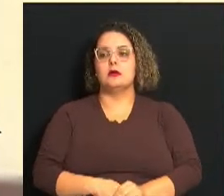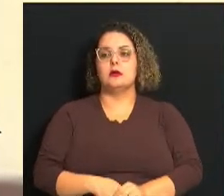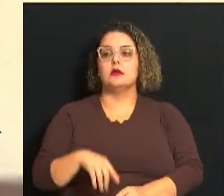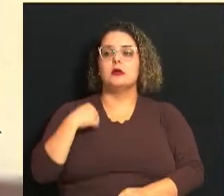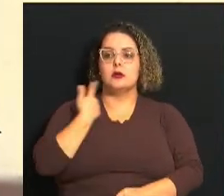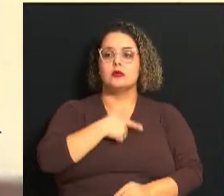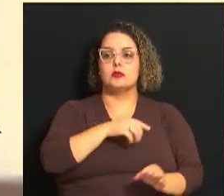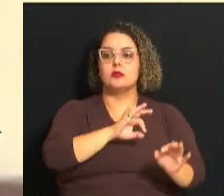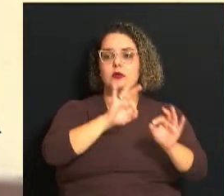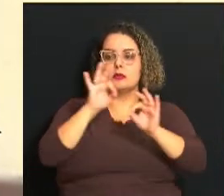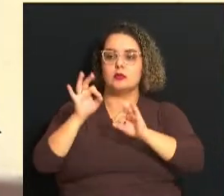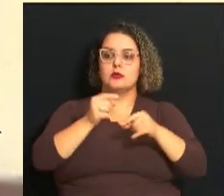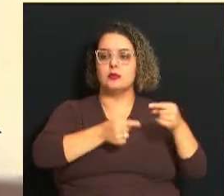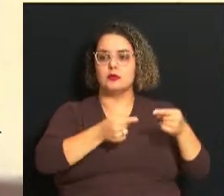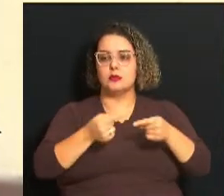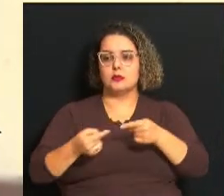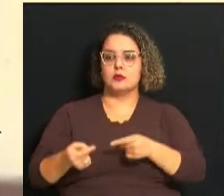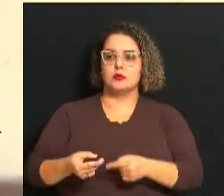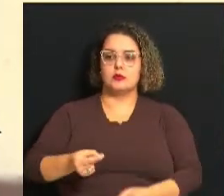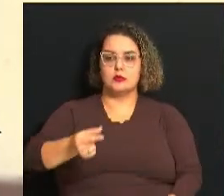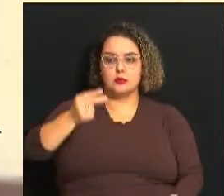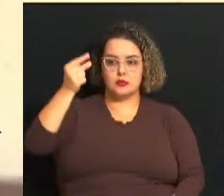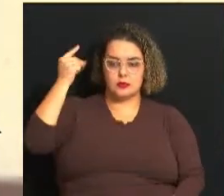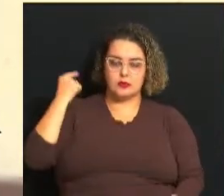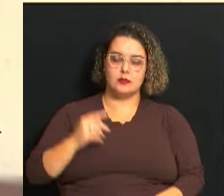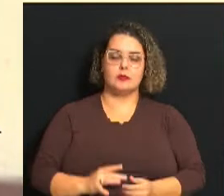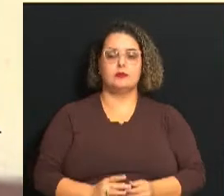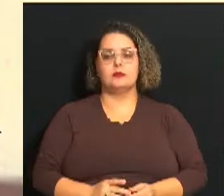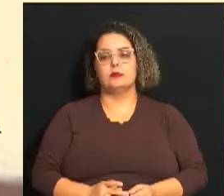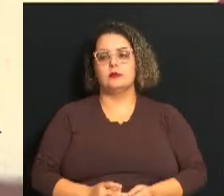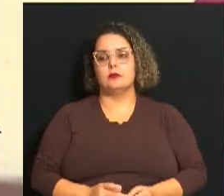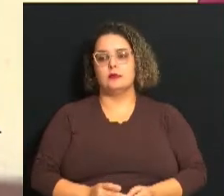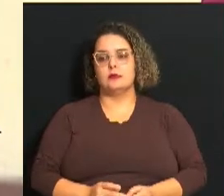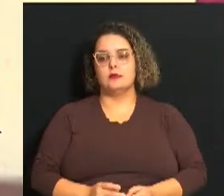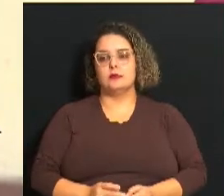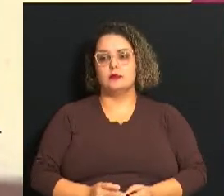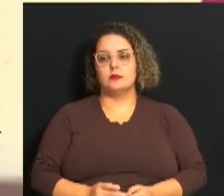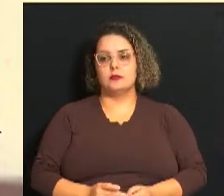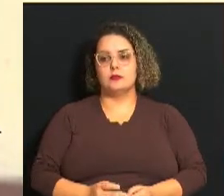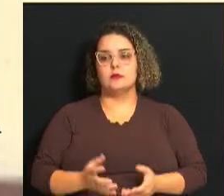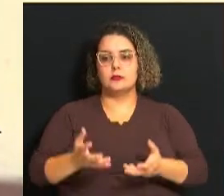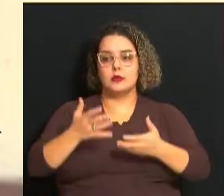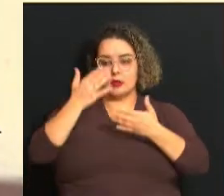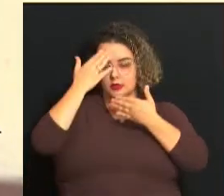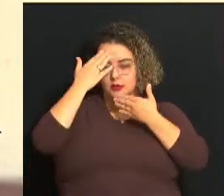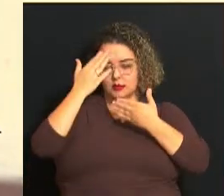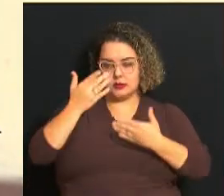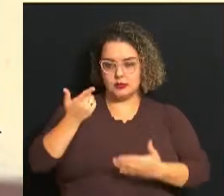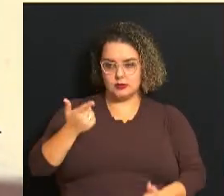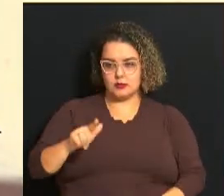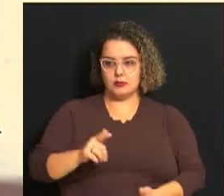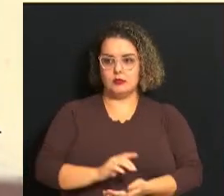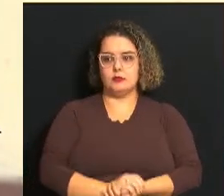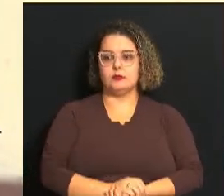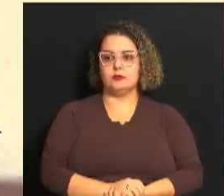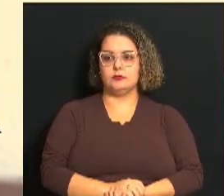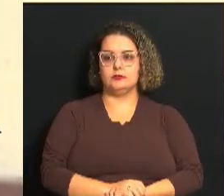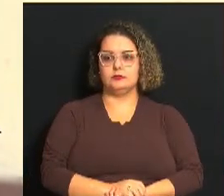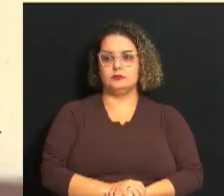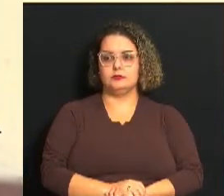enfim debatido há muito tempo então quero agradecer mais uma vez e aí eu